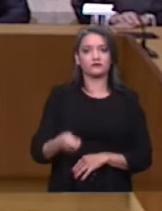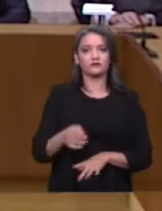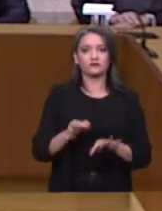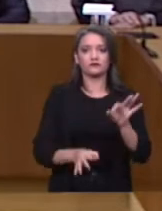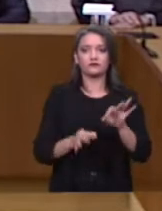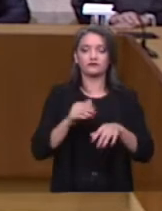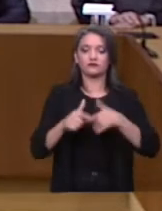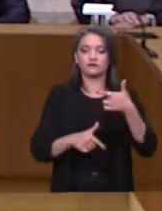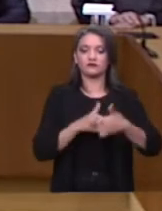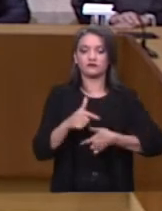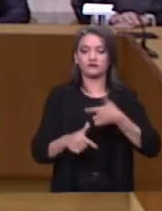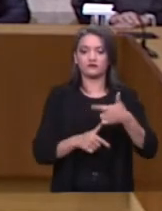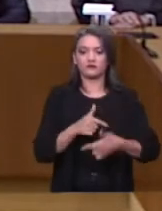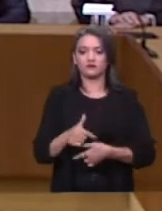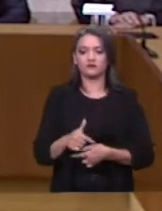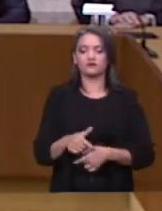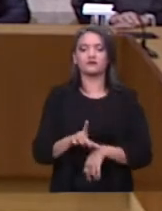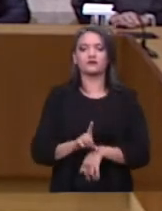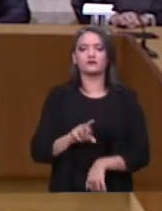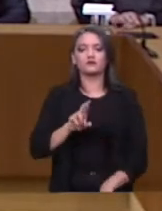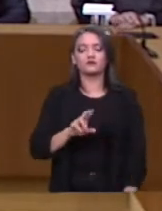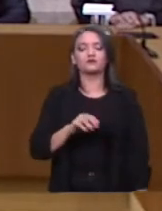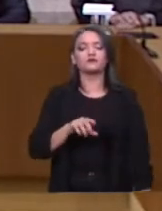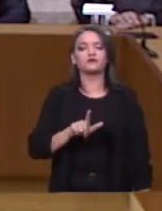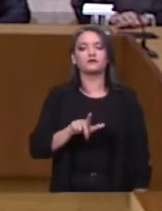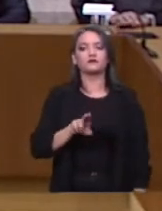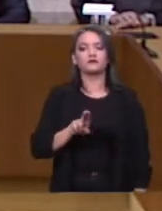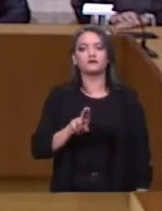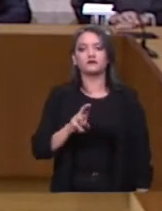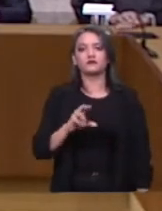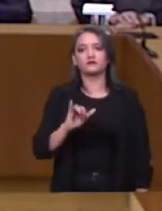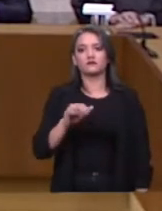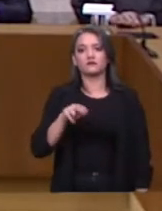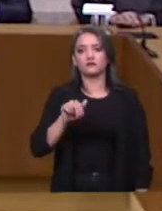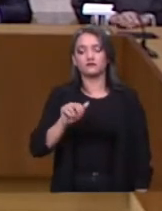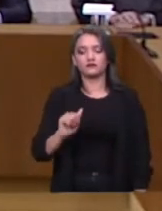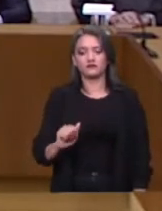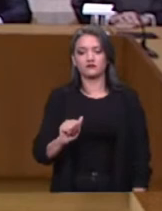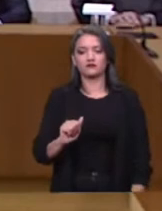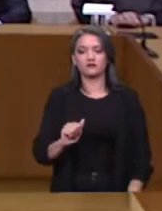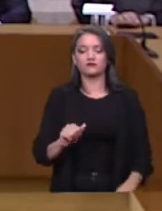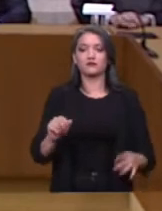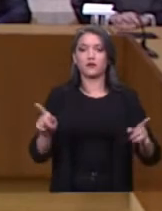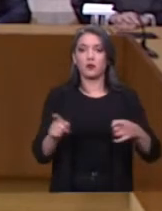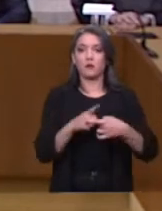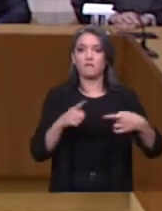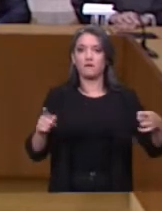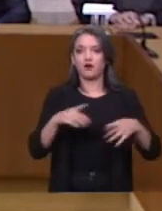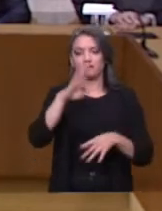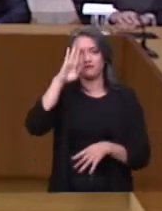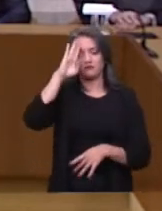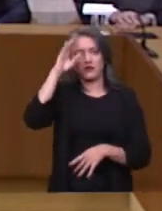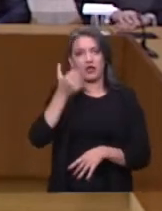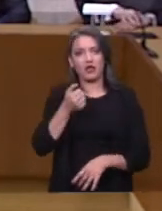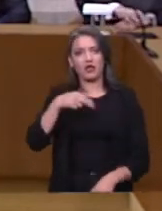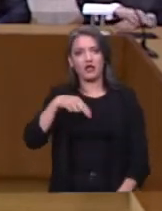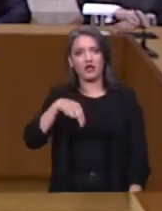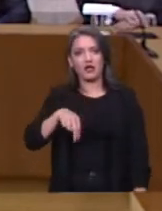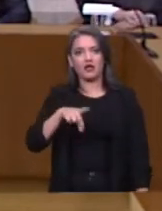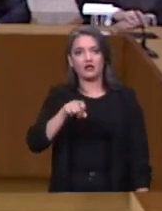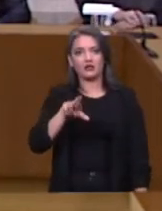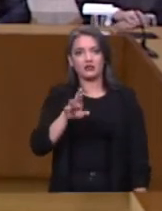da Justiça do Trabalho Doutora Luciana conforte Maestro superficial músico André Luiz de Araújo